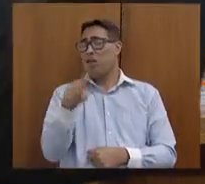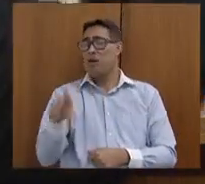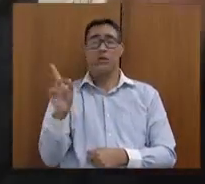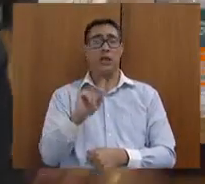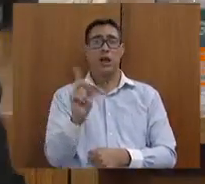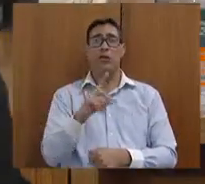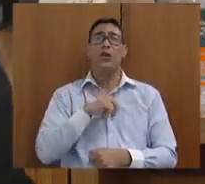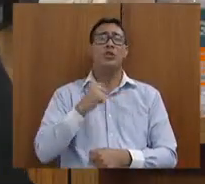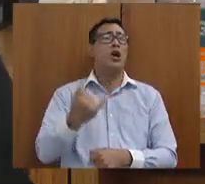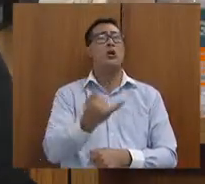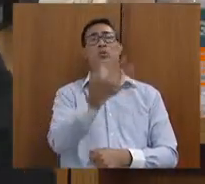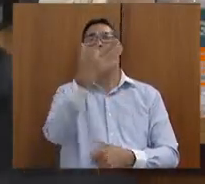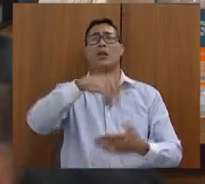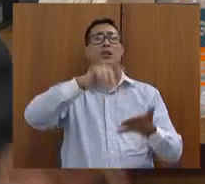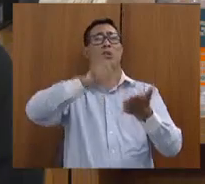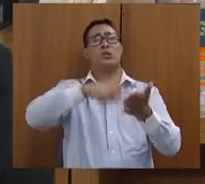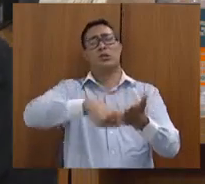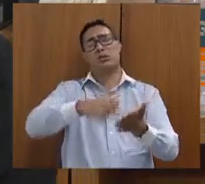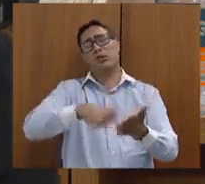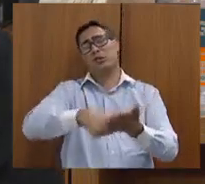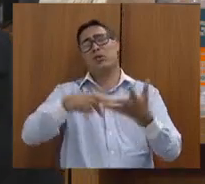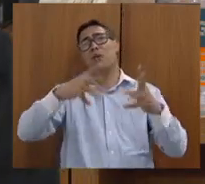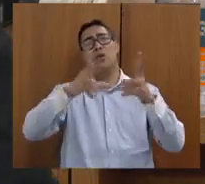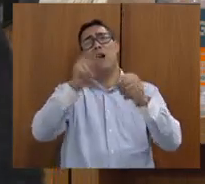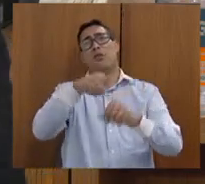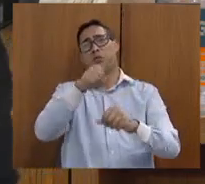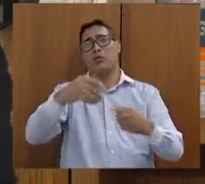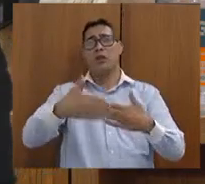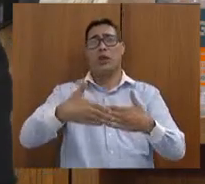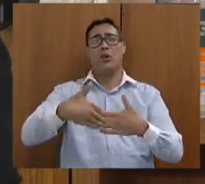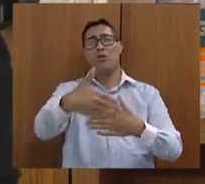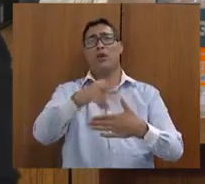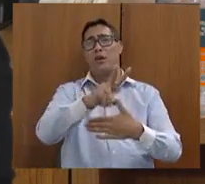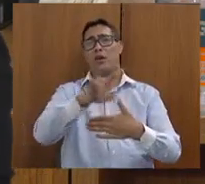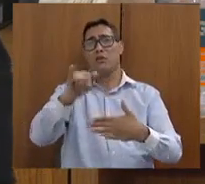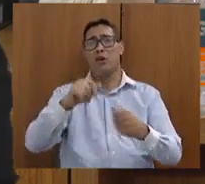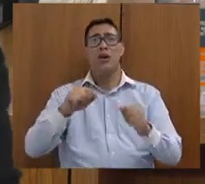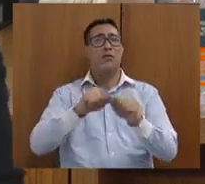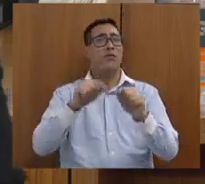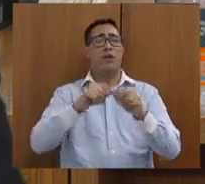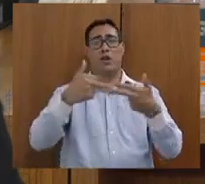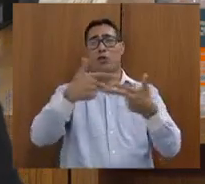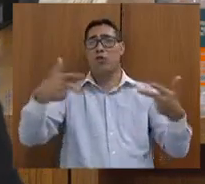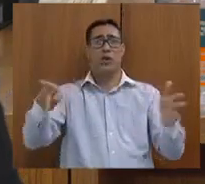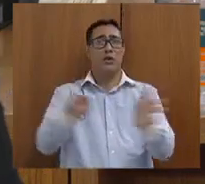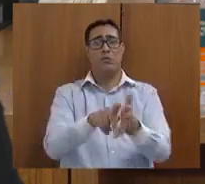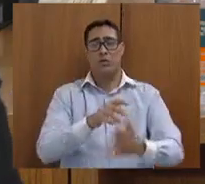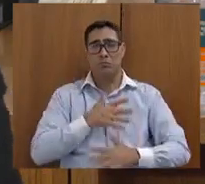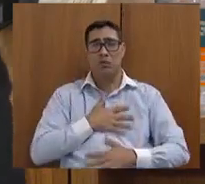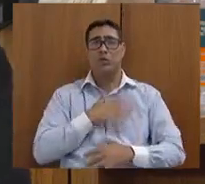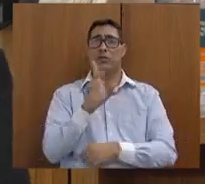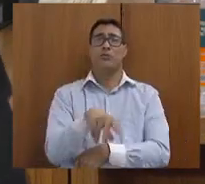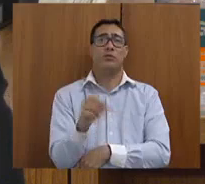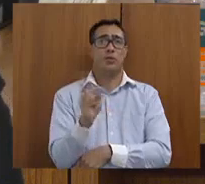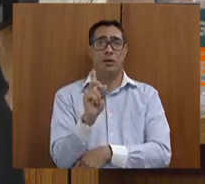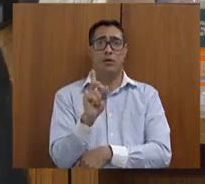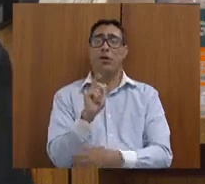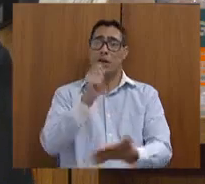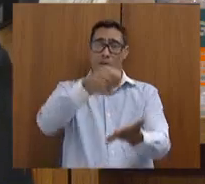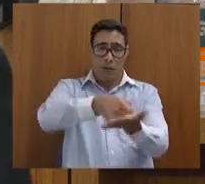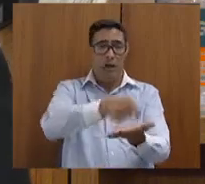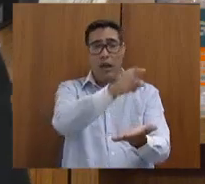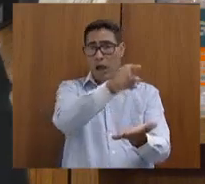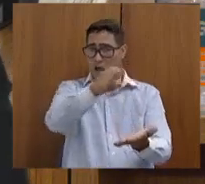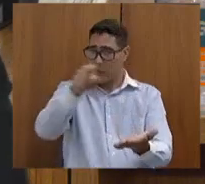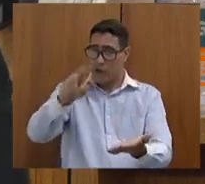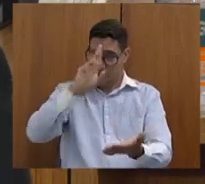mais não sei quantos termos assinar eu vou anular todas porque daqui para frente eu vou anular vou fazer só as que eu me comprometi não eu paguei aquelas